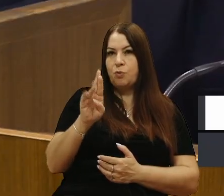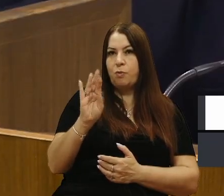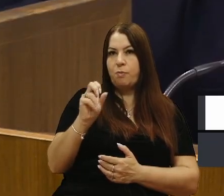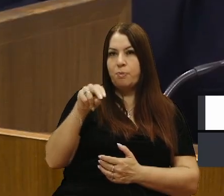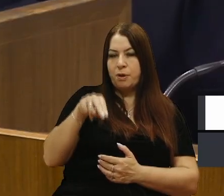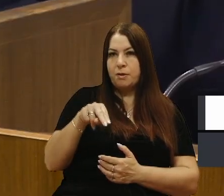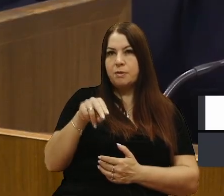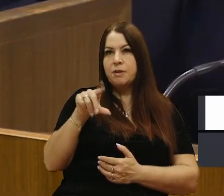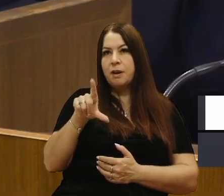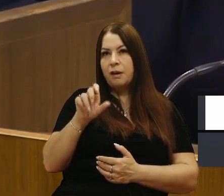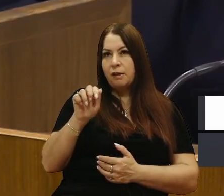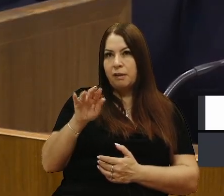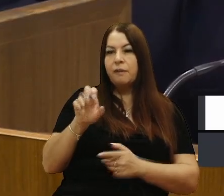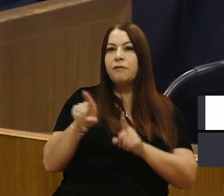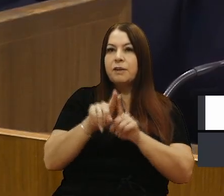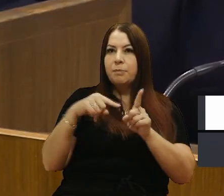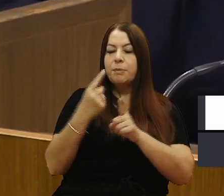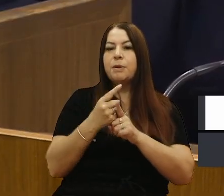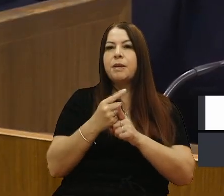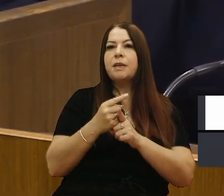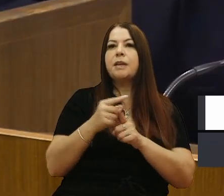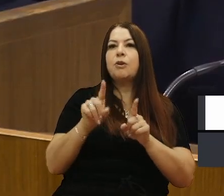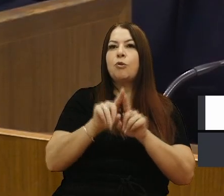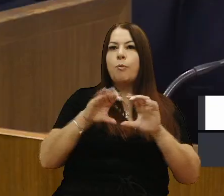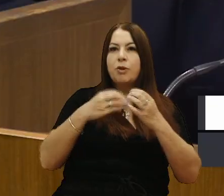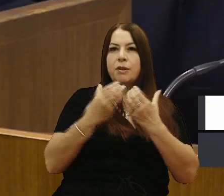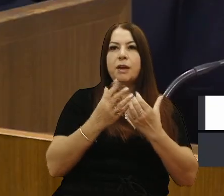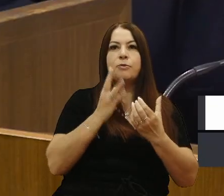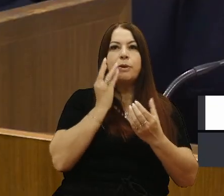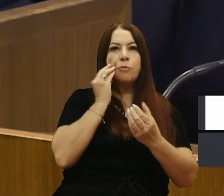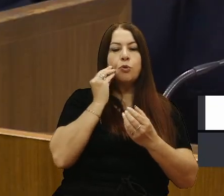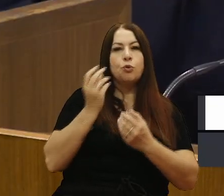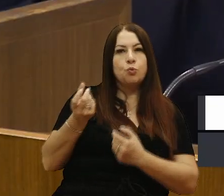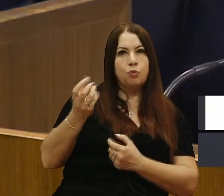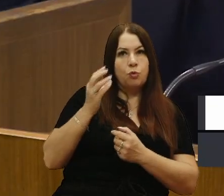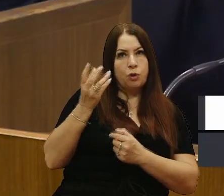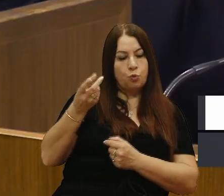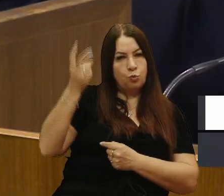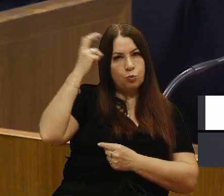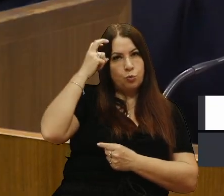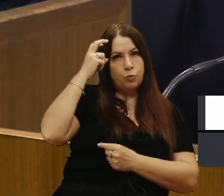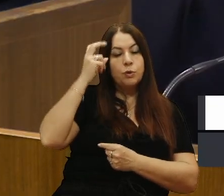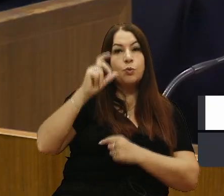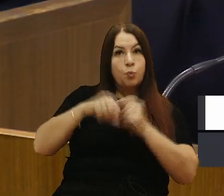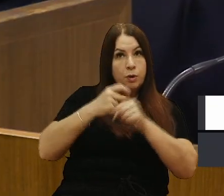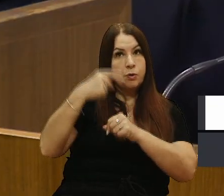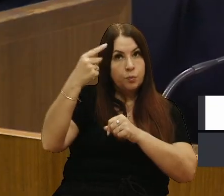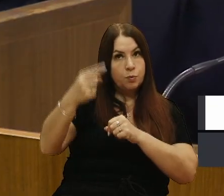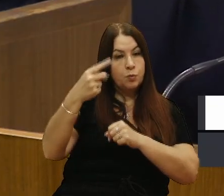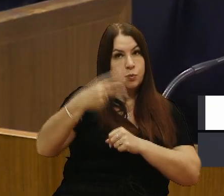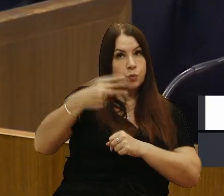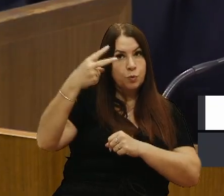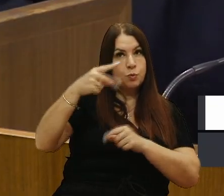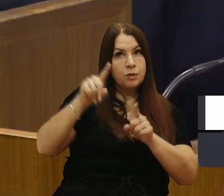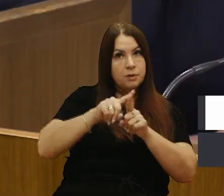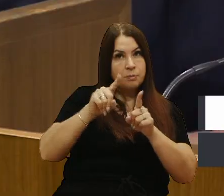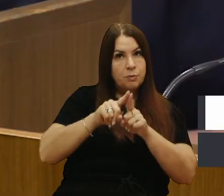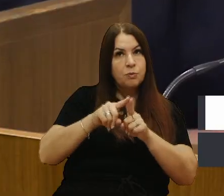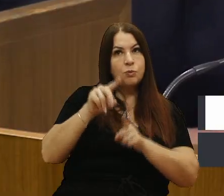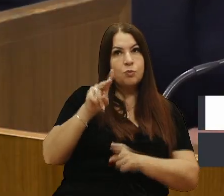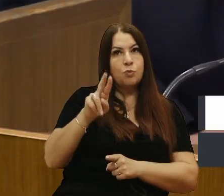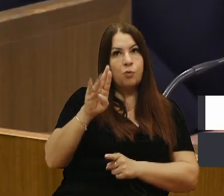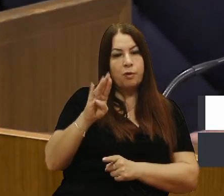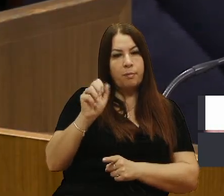trabalho Comunidade, Patrimônio e Cultura. No ano seguinte, acadêmicos receberam o 2º lugar no Urban